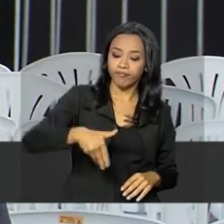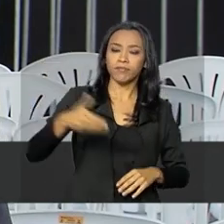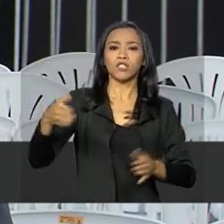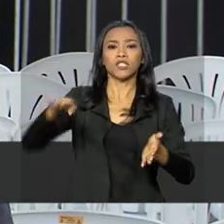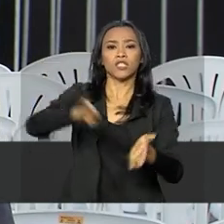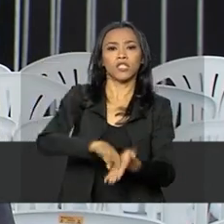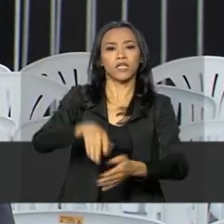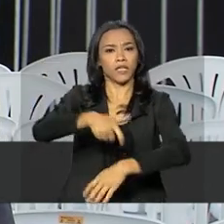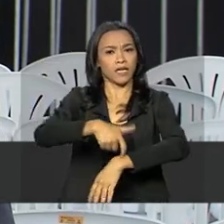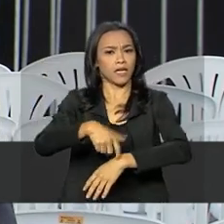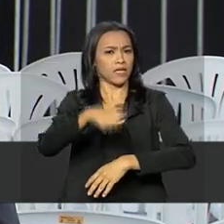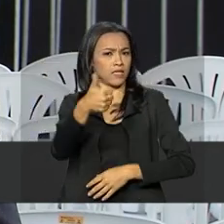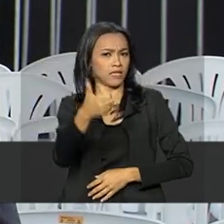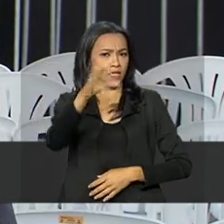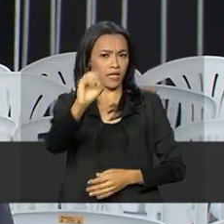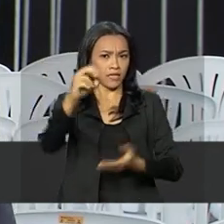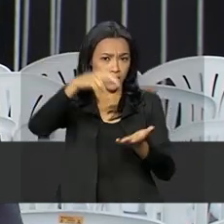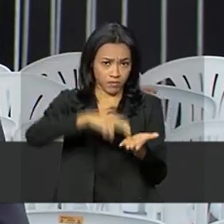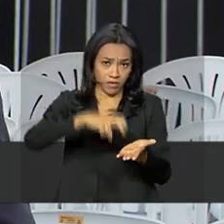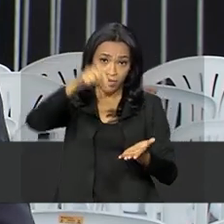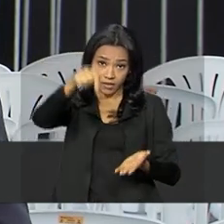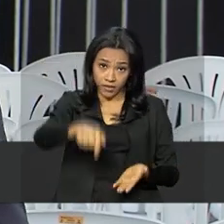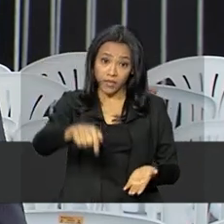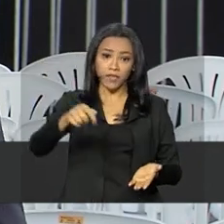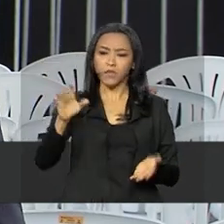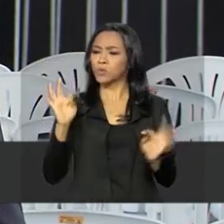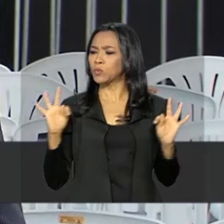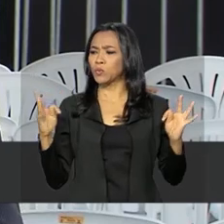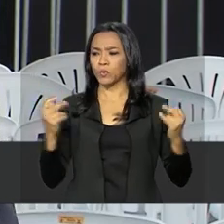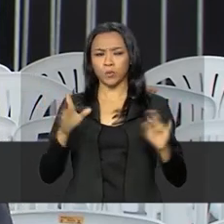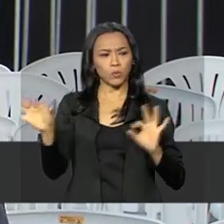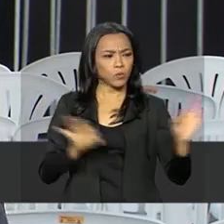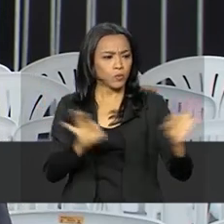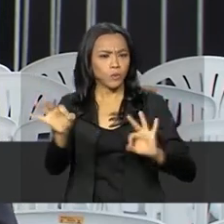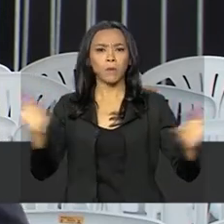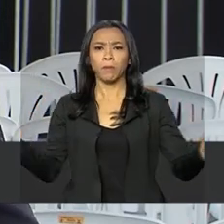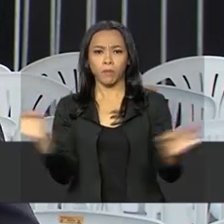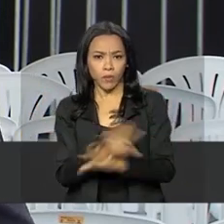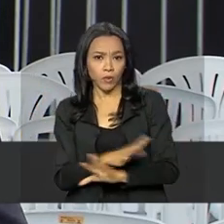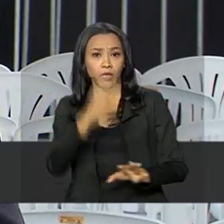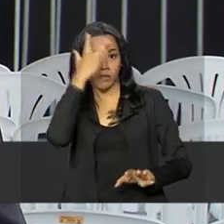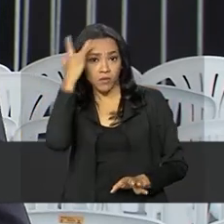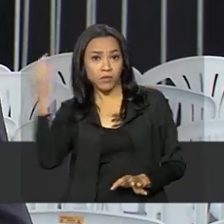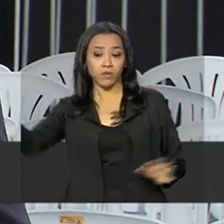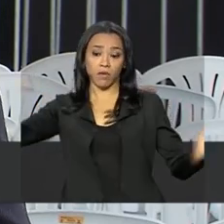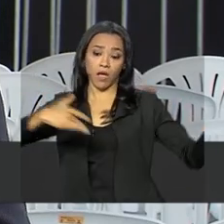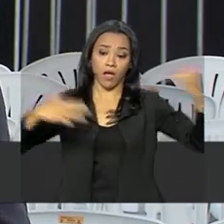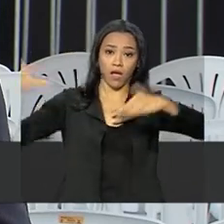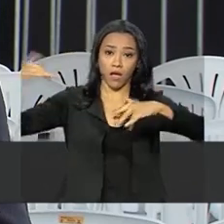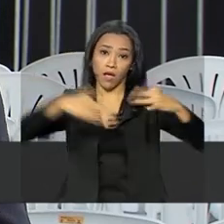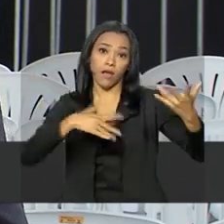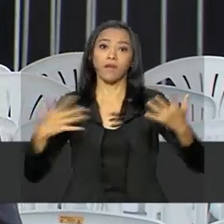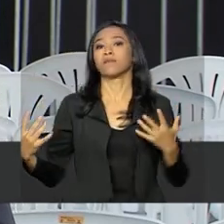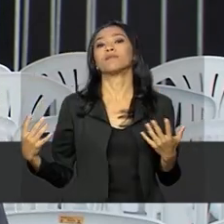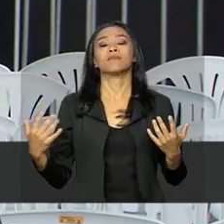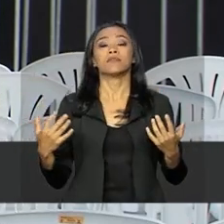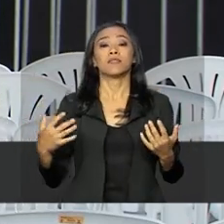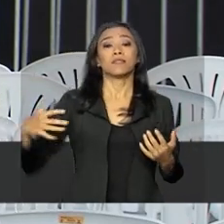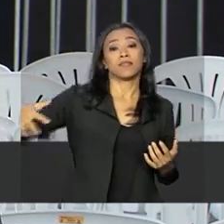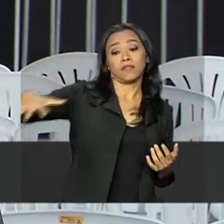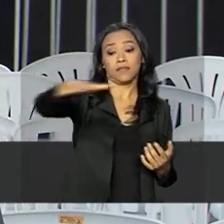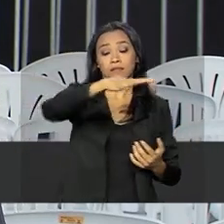volta das 10 horas da manhã. Aqui já está tudo pronto, as pessoas estão chegando, a cidade está em grande agitação.